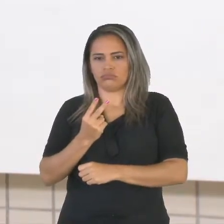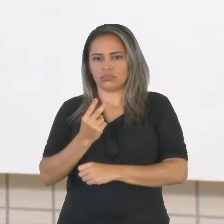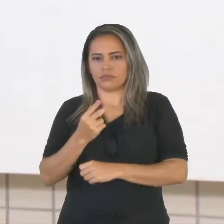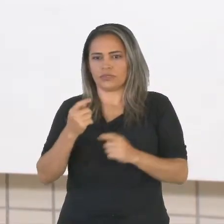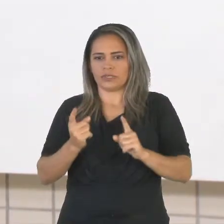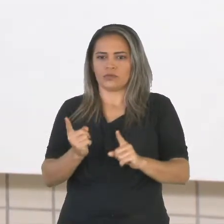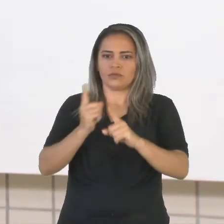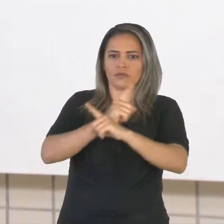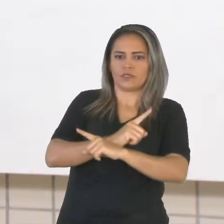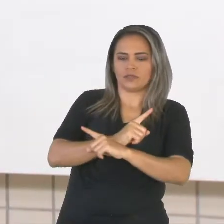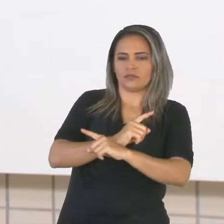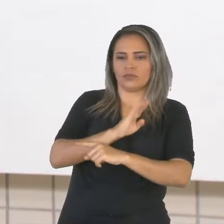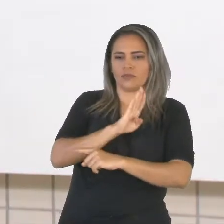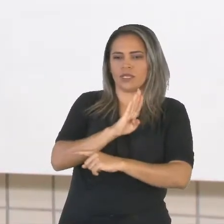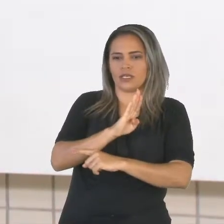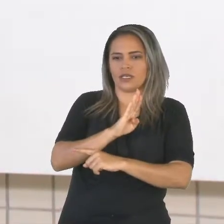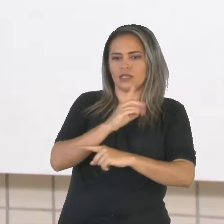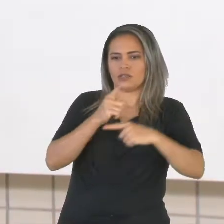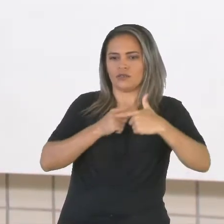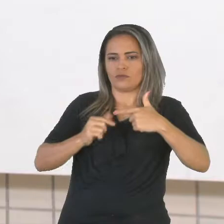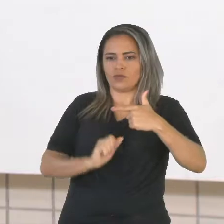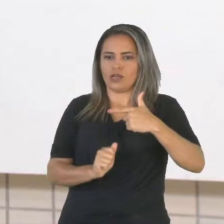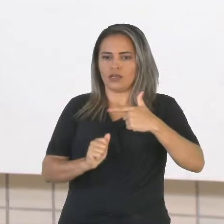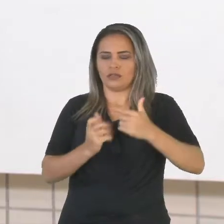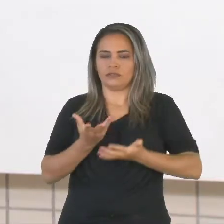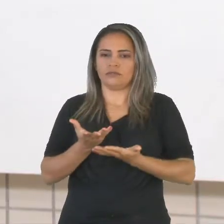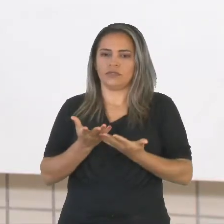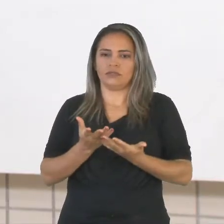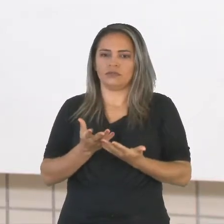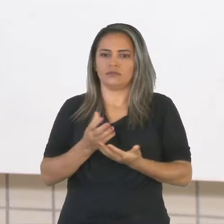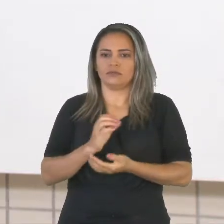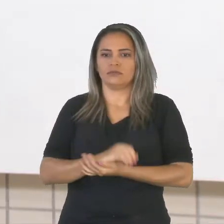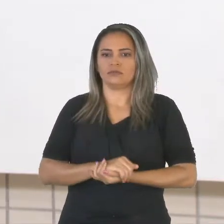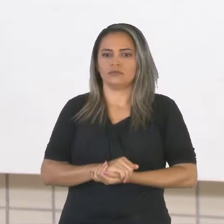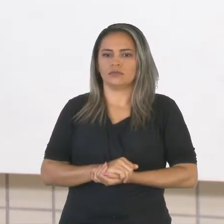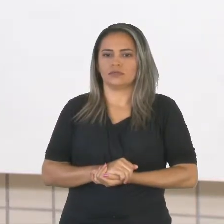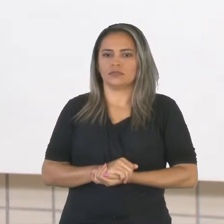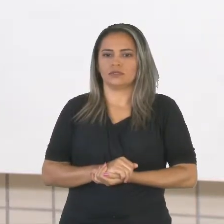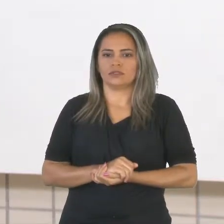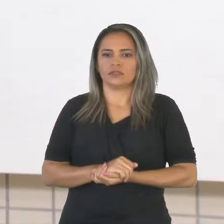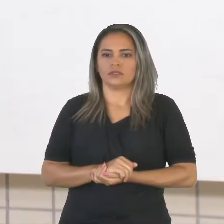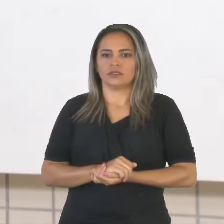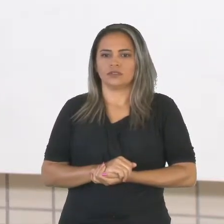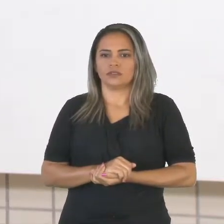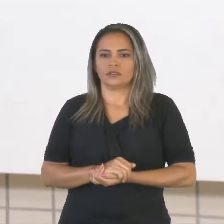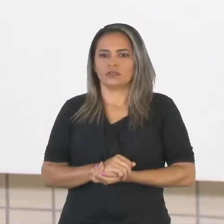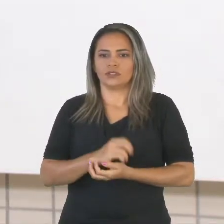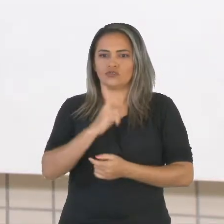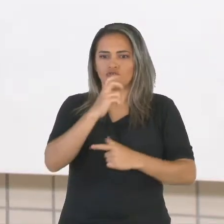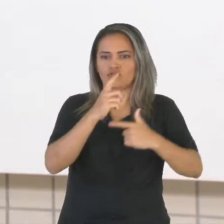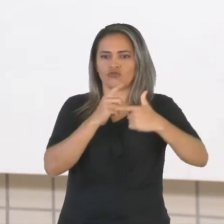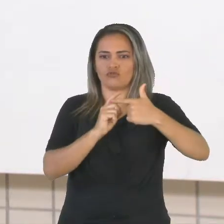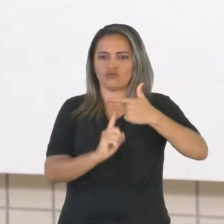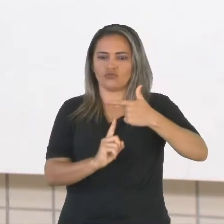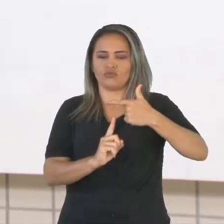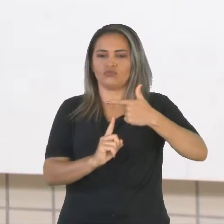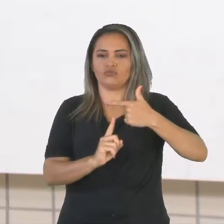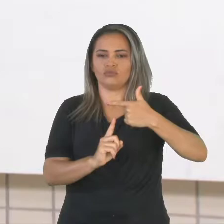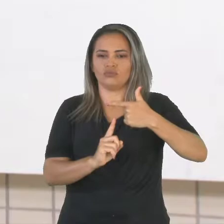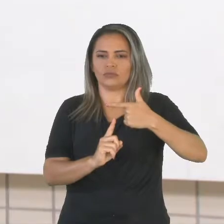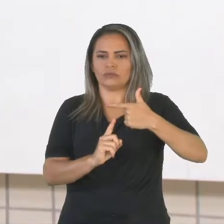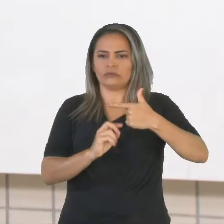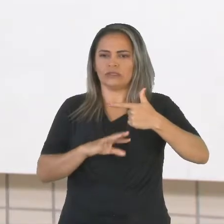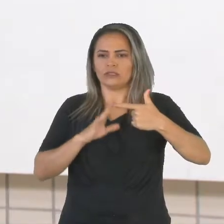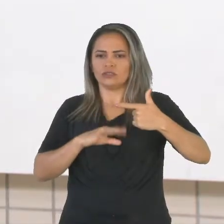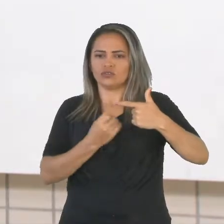B sobre A. Então, se é menos 5, é mais 5, dividido por 1. Só que esses